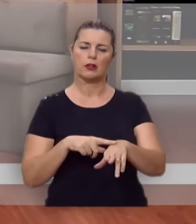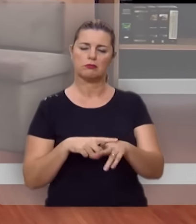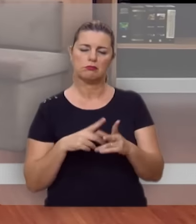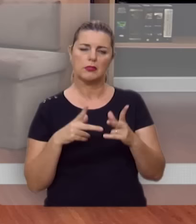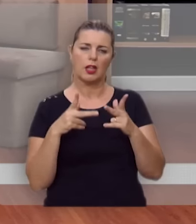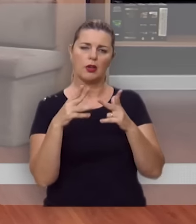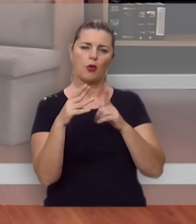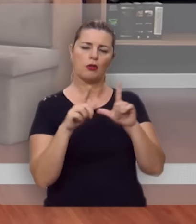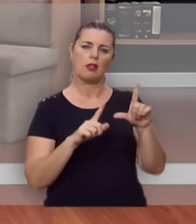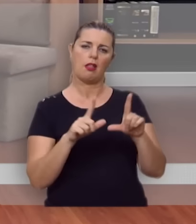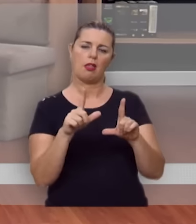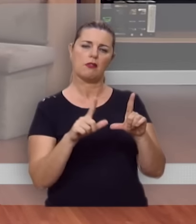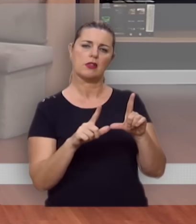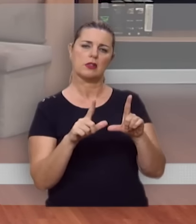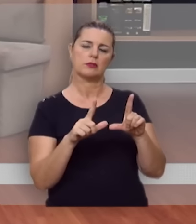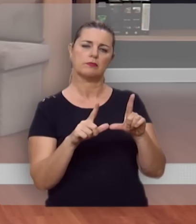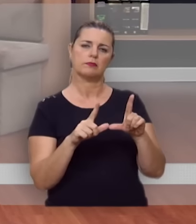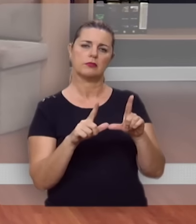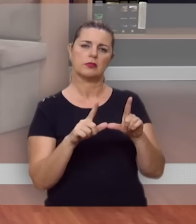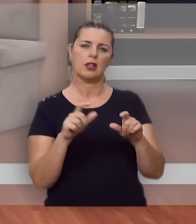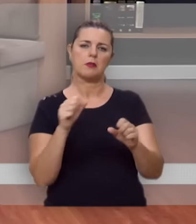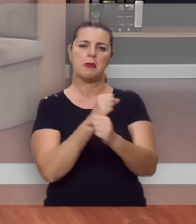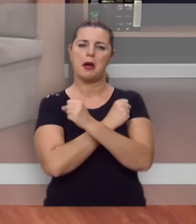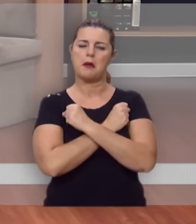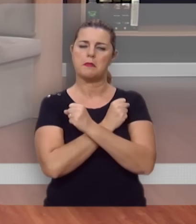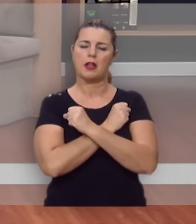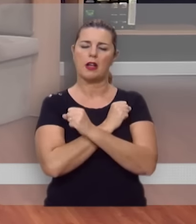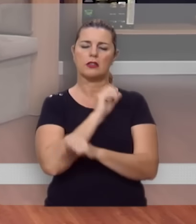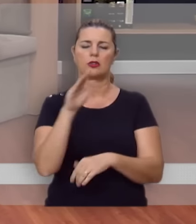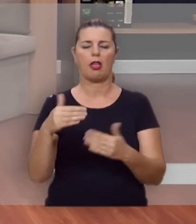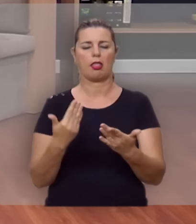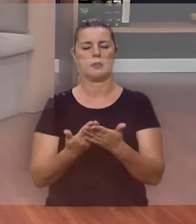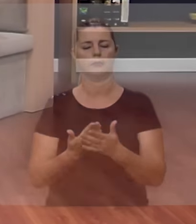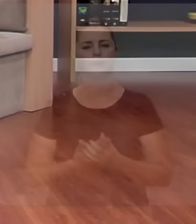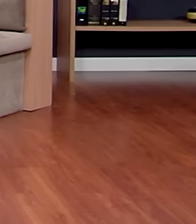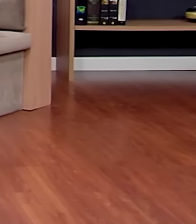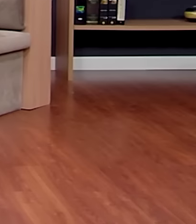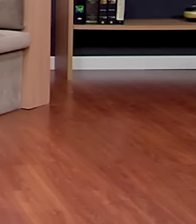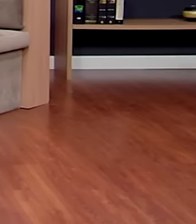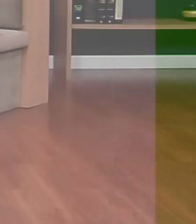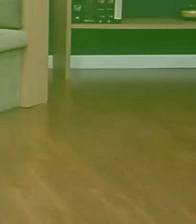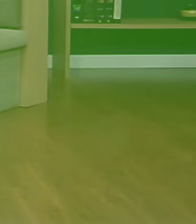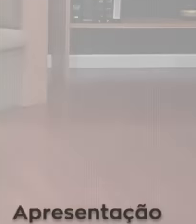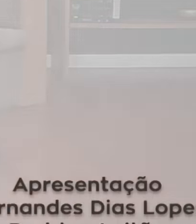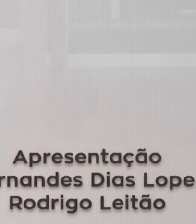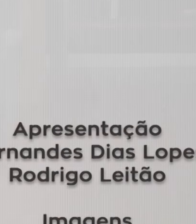mesmo horário, nesta mesma emissora. Um grande abraço e até lá.